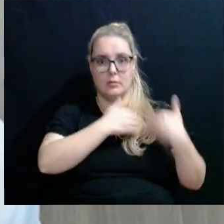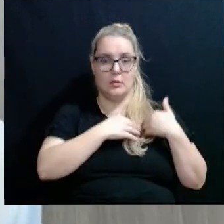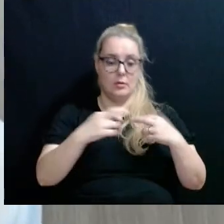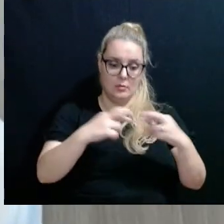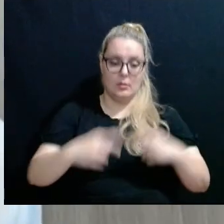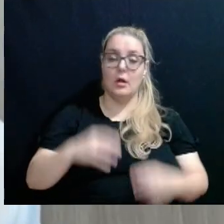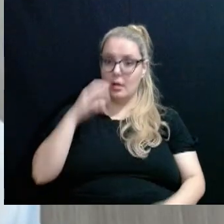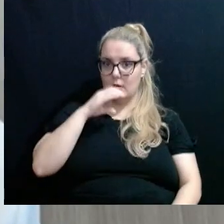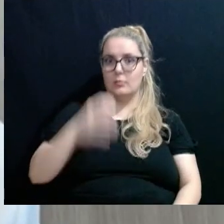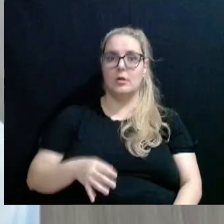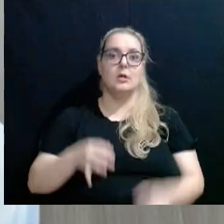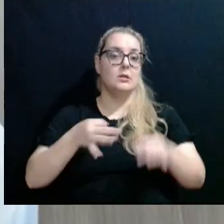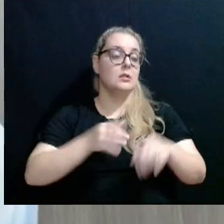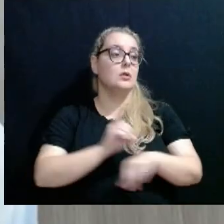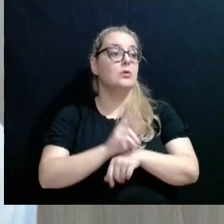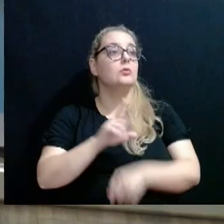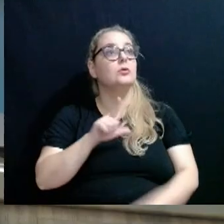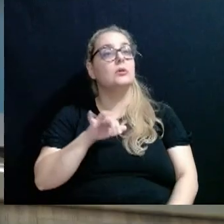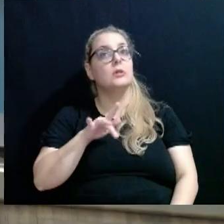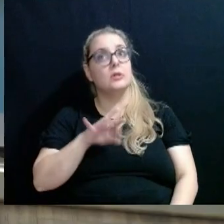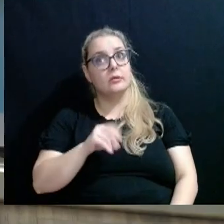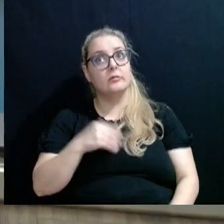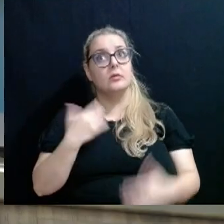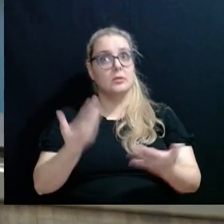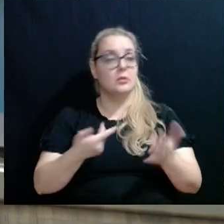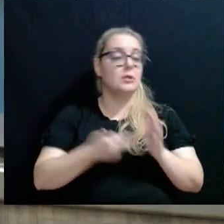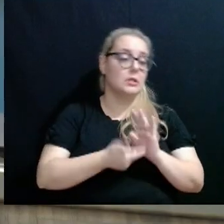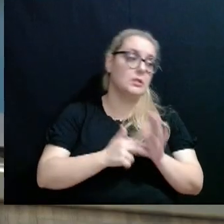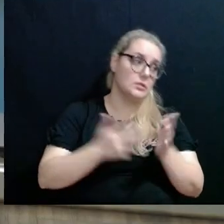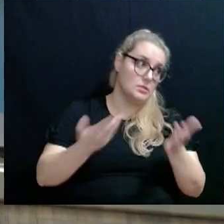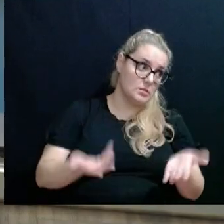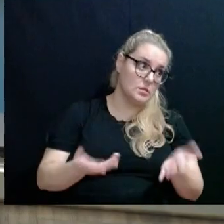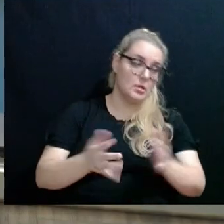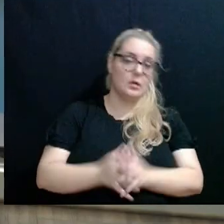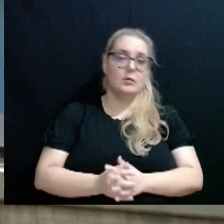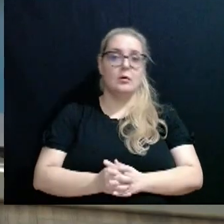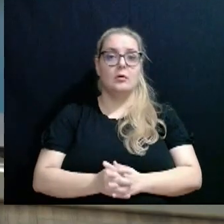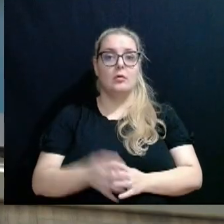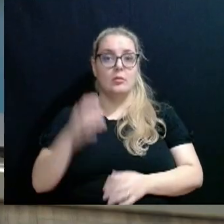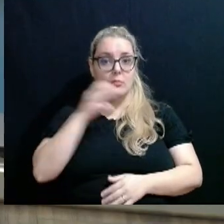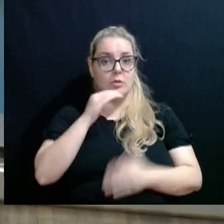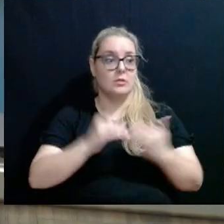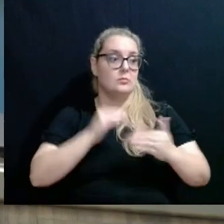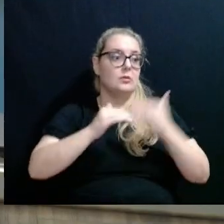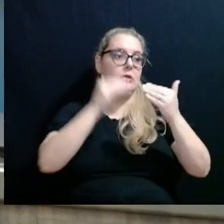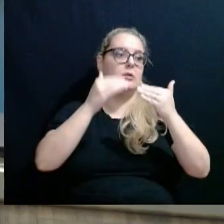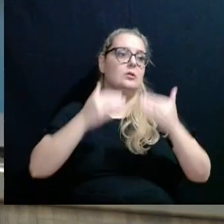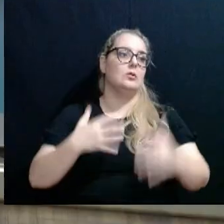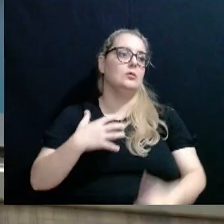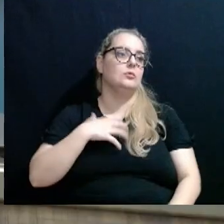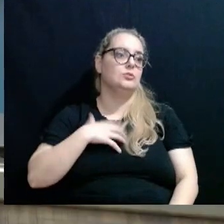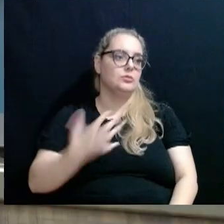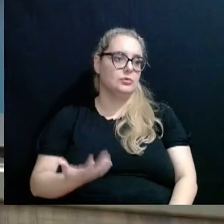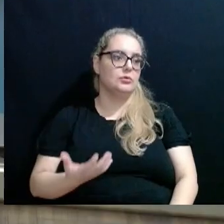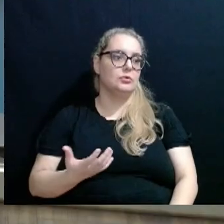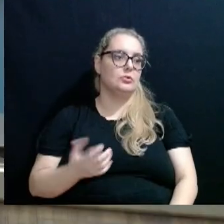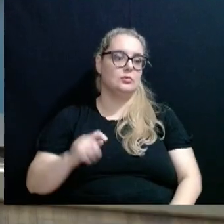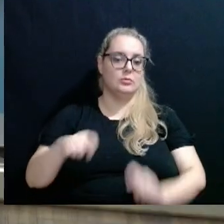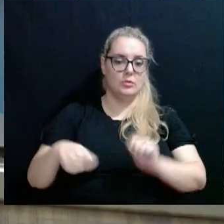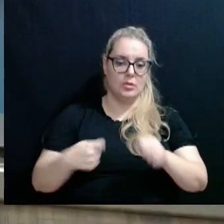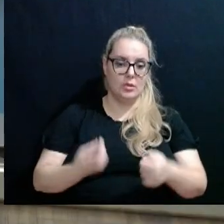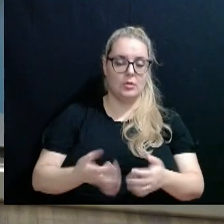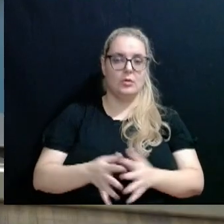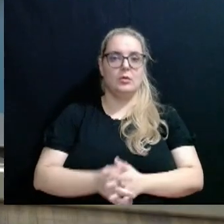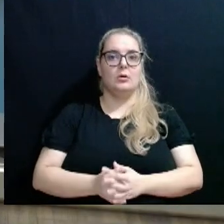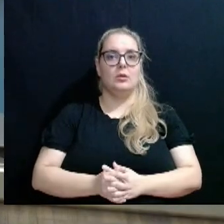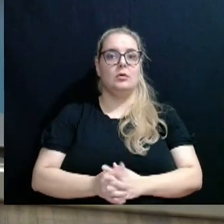ser avaliadas prontamente. Certo. E, doutor Lívio, então é nesse sentido, né, por ser tão rápido, aí a maneira com que